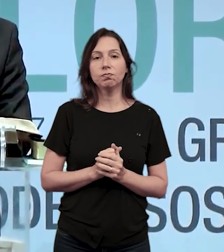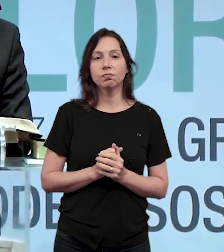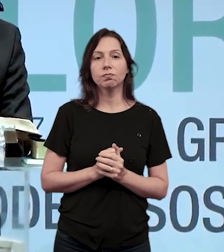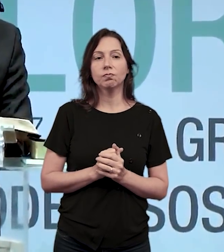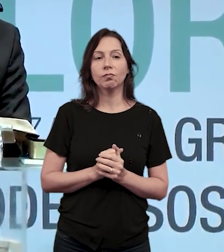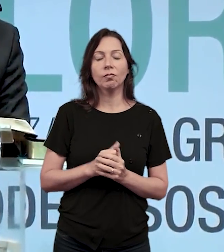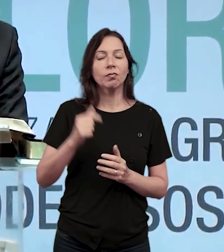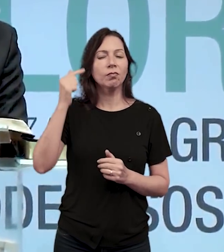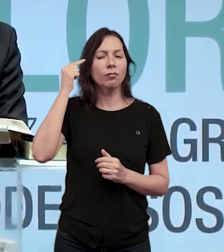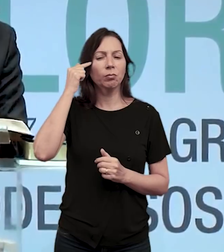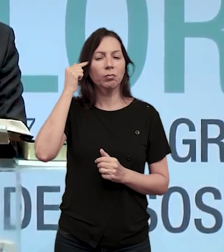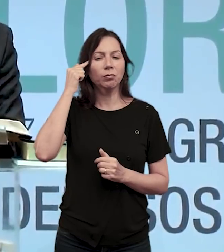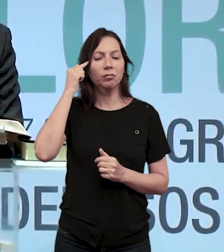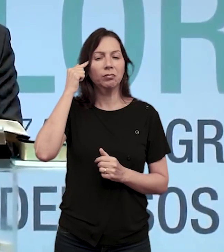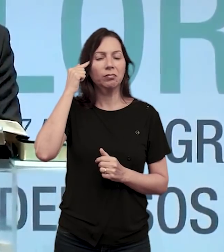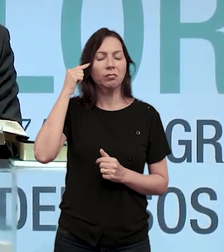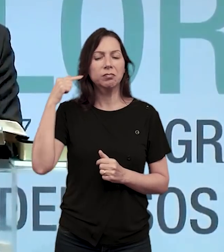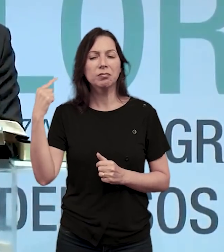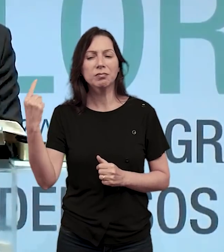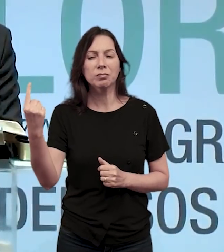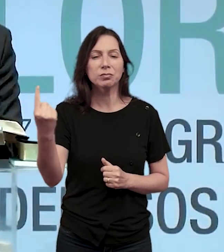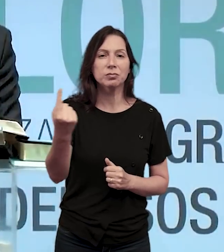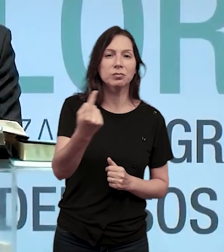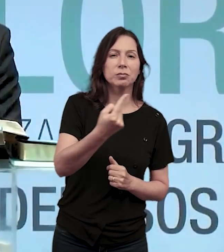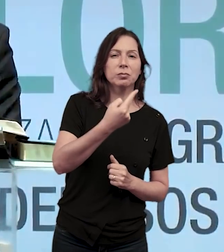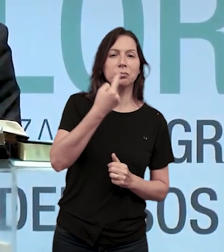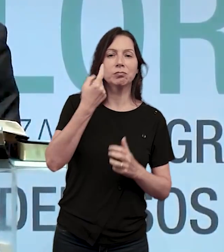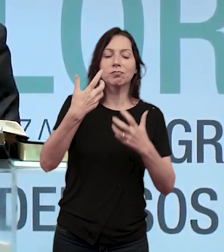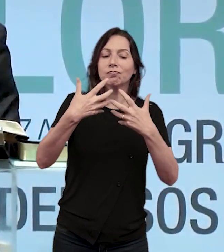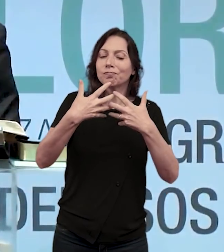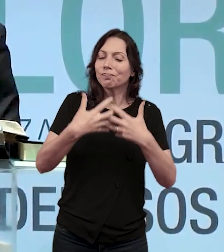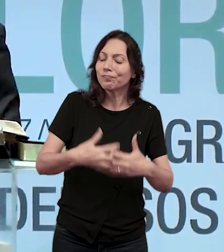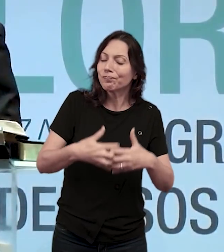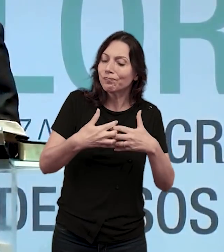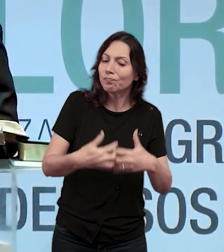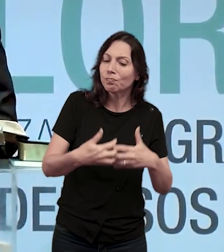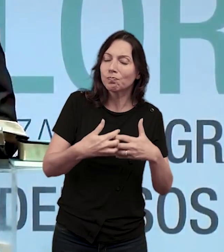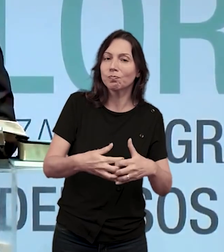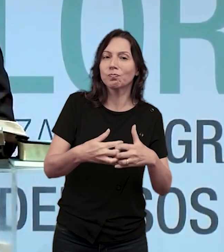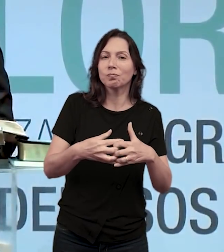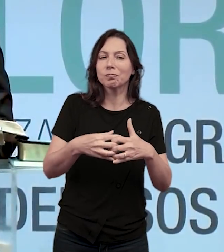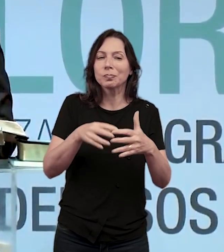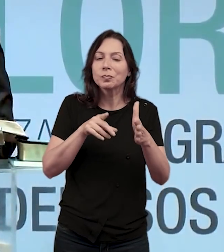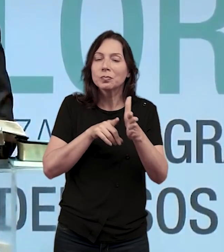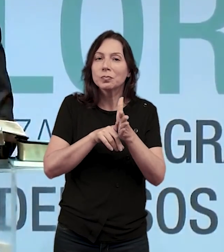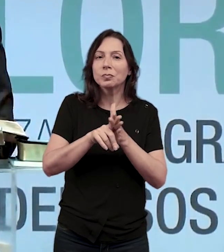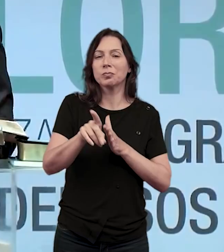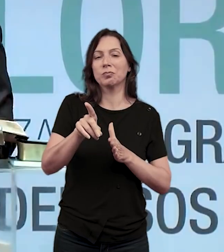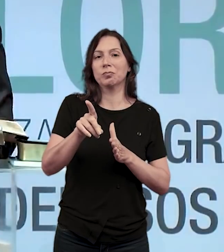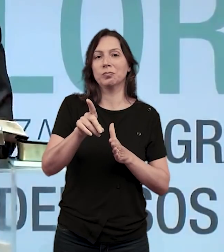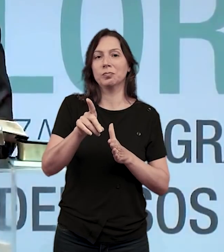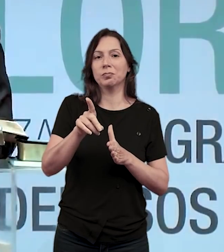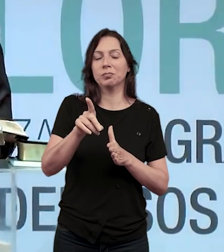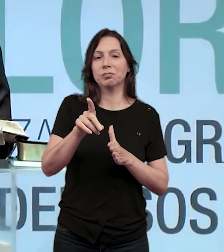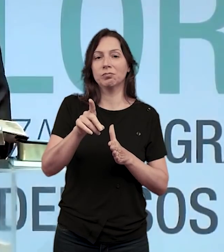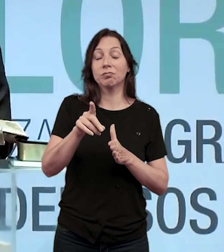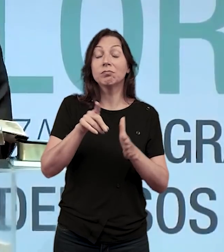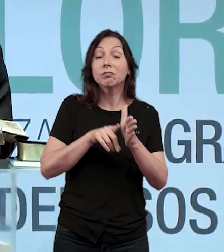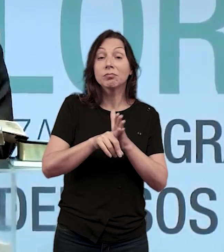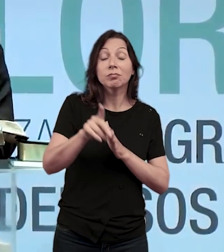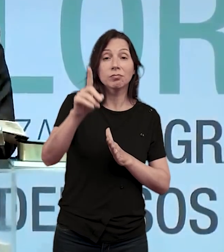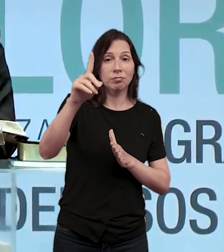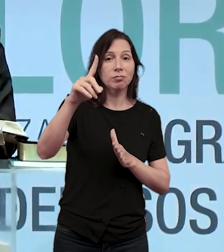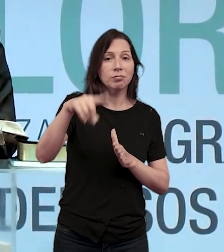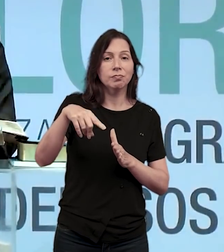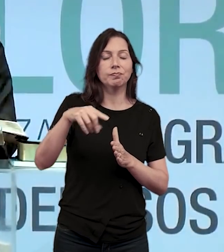que todos nós lidamos com isso, com esta pergunta, com este questionamento. E a pergunta e